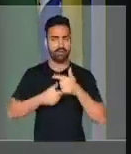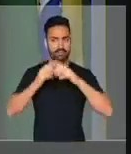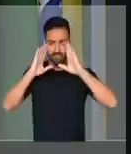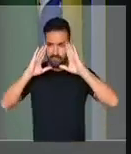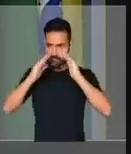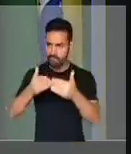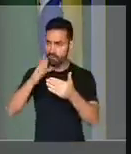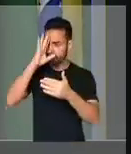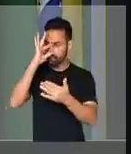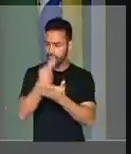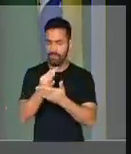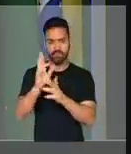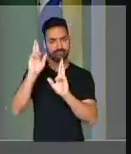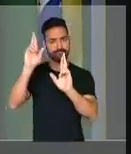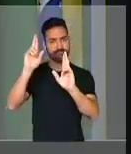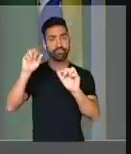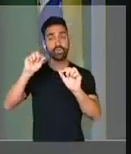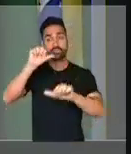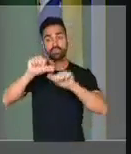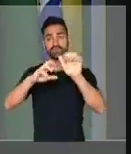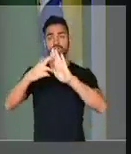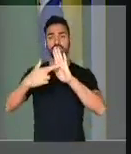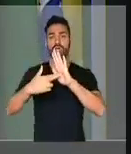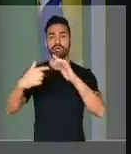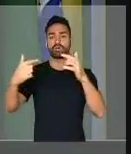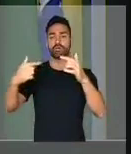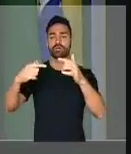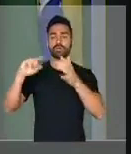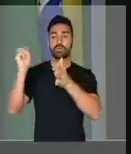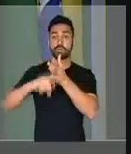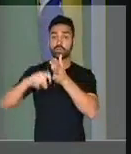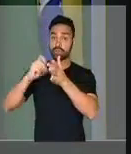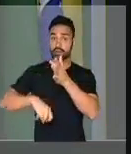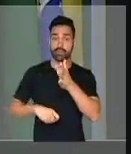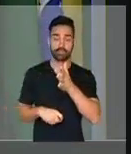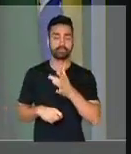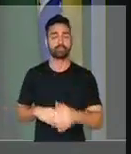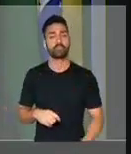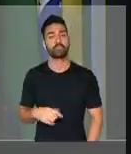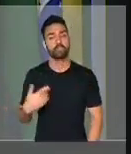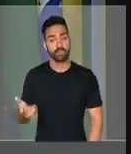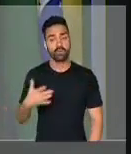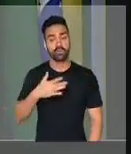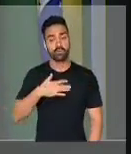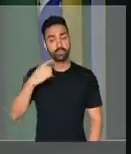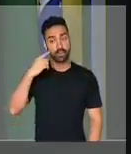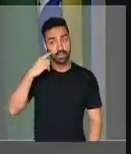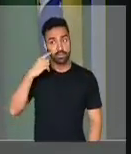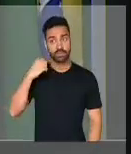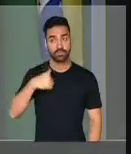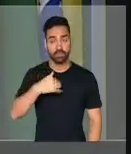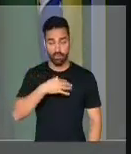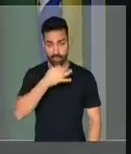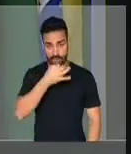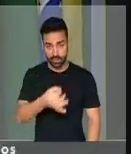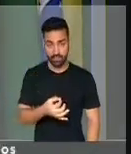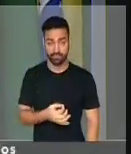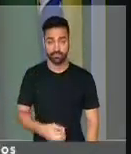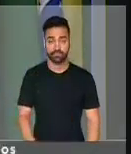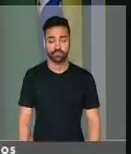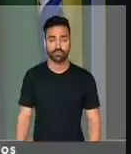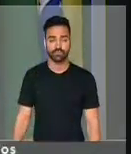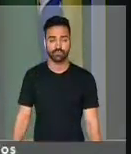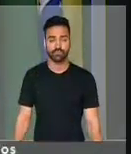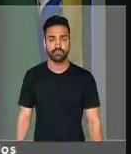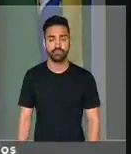foco, força e fé na reforma tributária. Eu penso, Ieda e Carlos Melles, e Lipe e